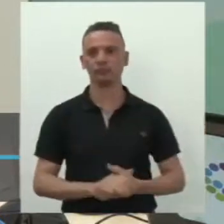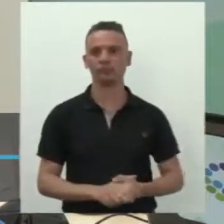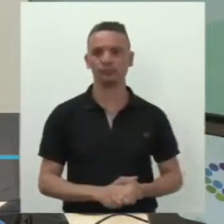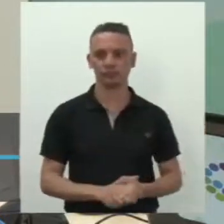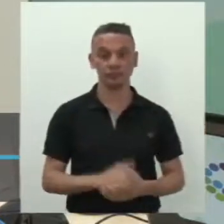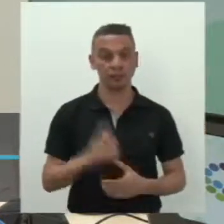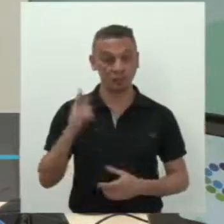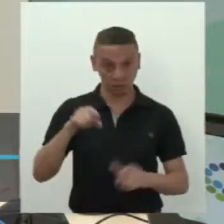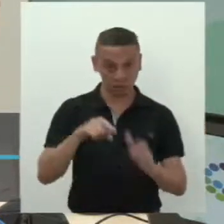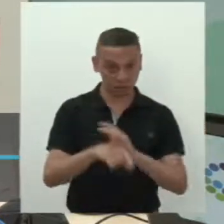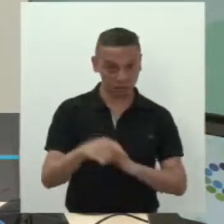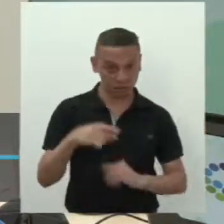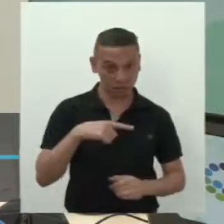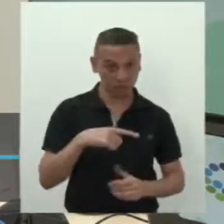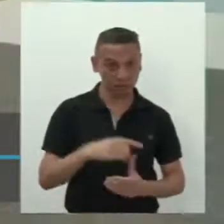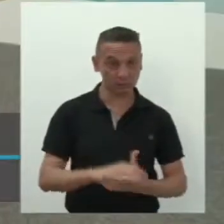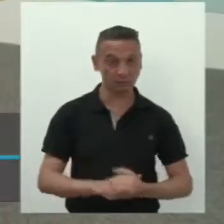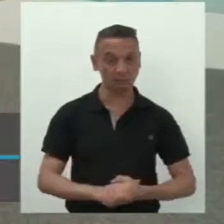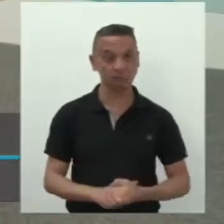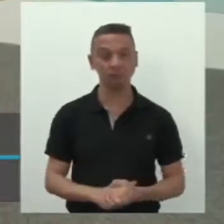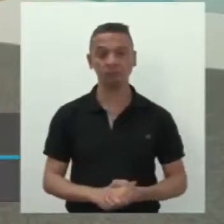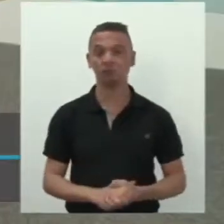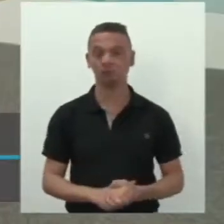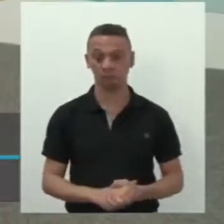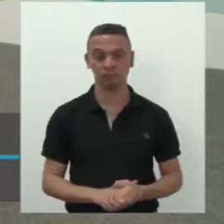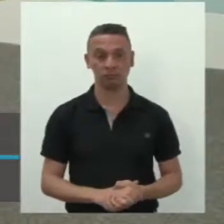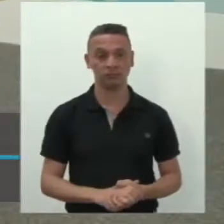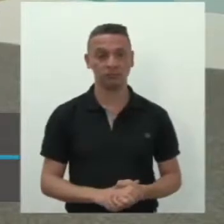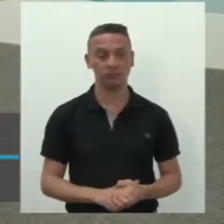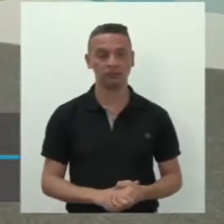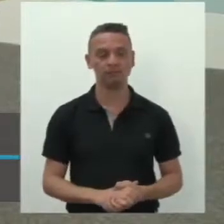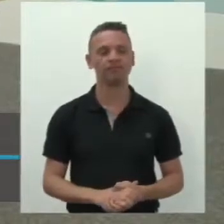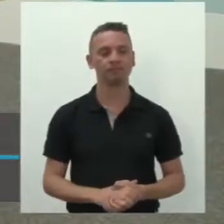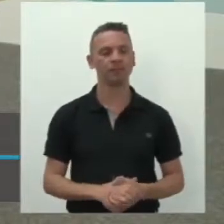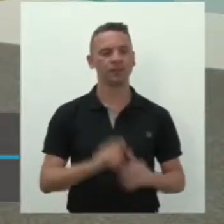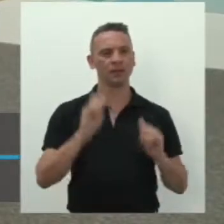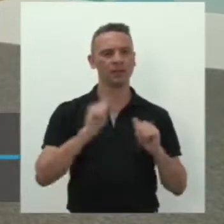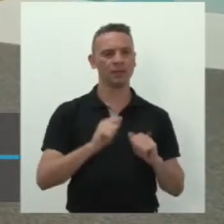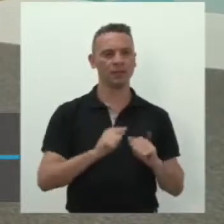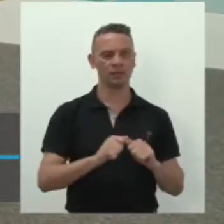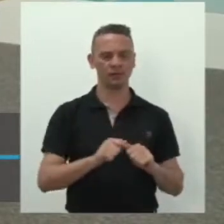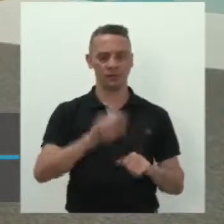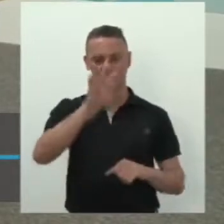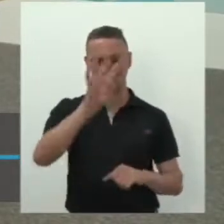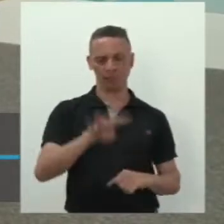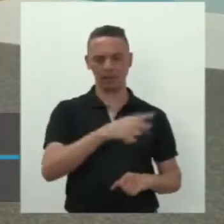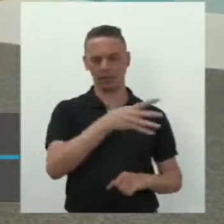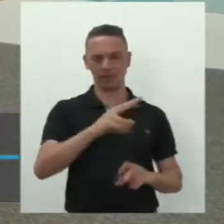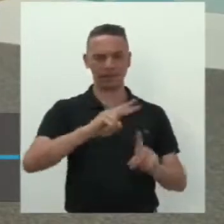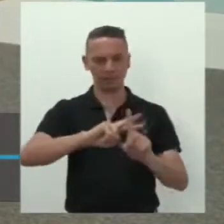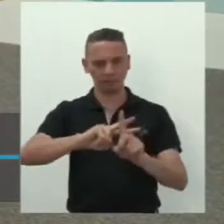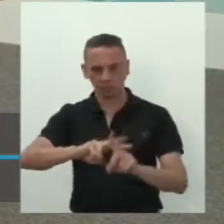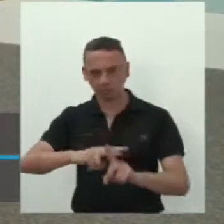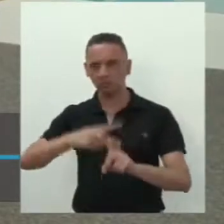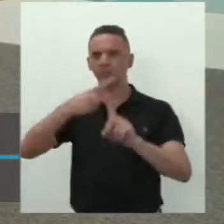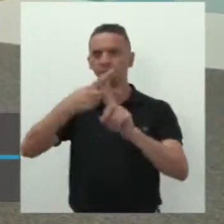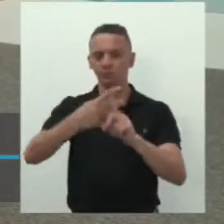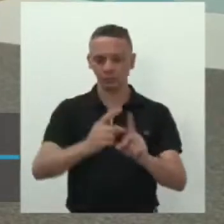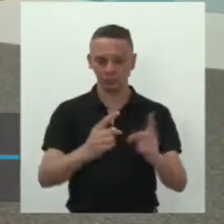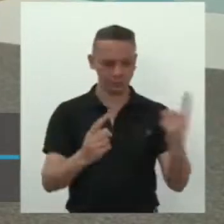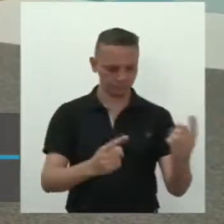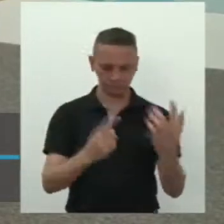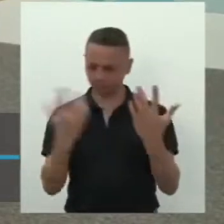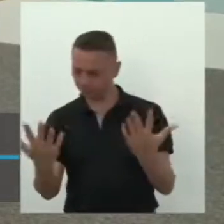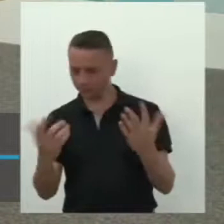Tem mais alguma? Não, na verdade tem. Consigo duplicar a planilha. Consegue duplicar a planilha. Do